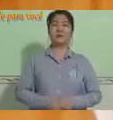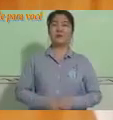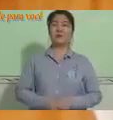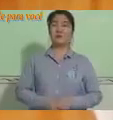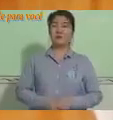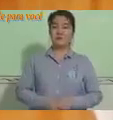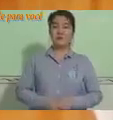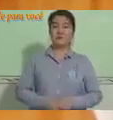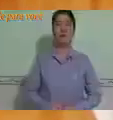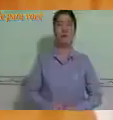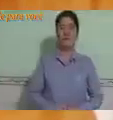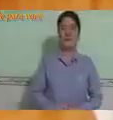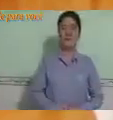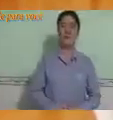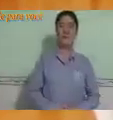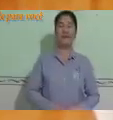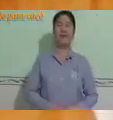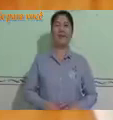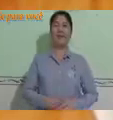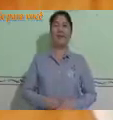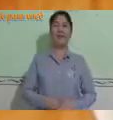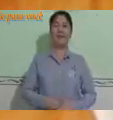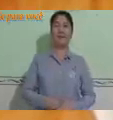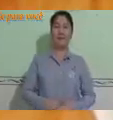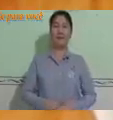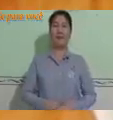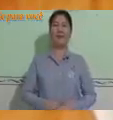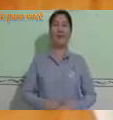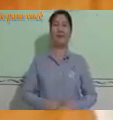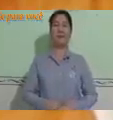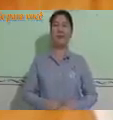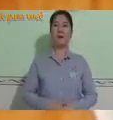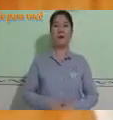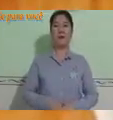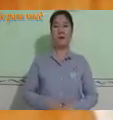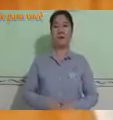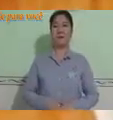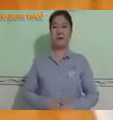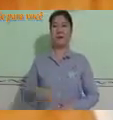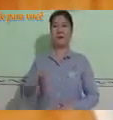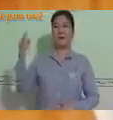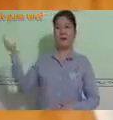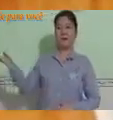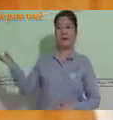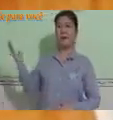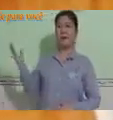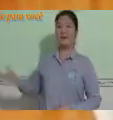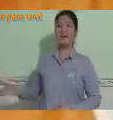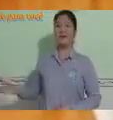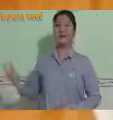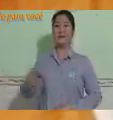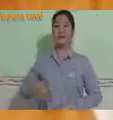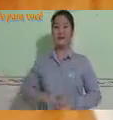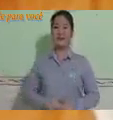alimentos industrializados ricos em sódio, alimentos orgânicos ricos em sódio, carnes processadas, como presunto,